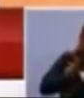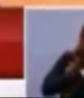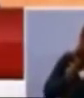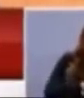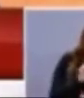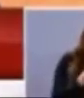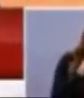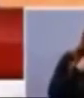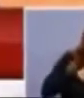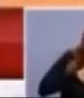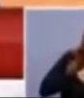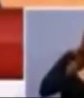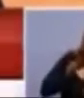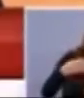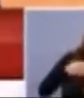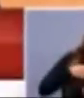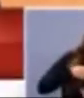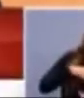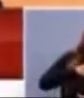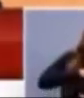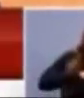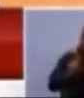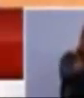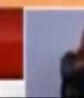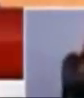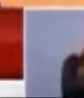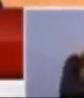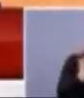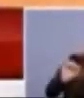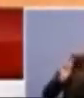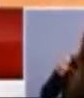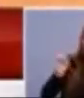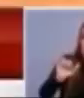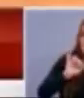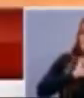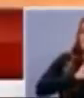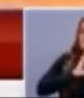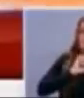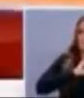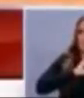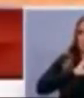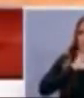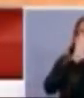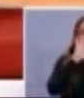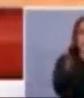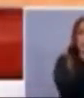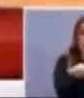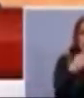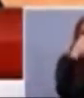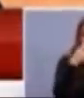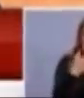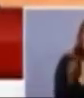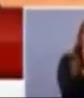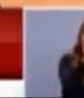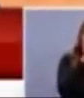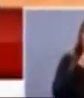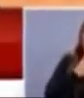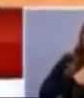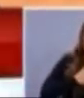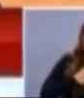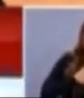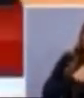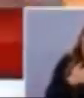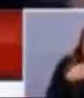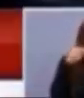um louco não os esta gente é o meu clube é enquanto o restante está no b enquanto pedro observa